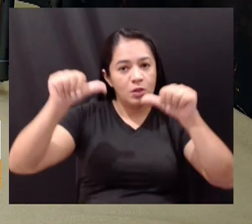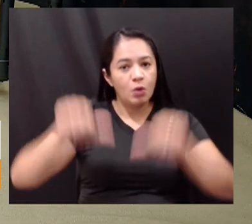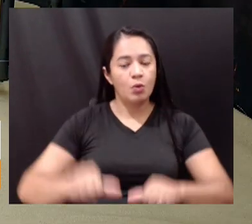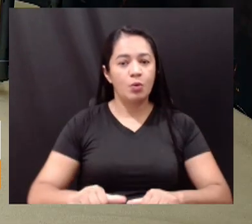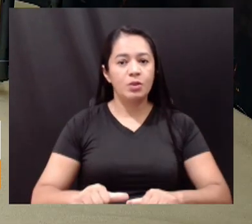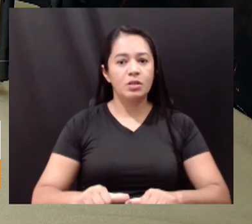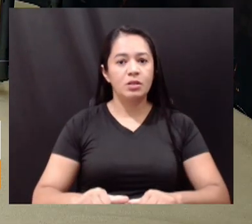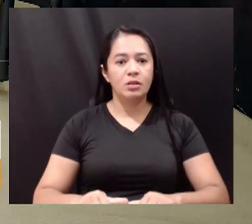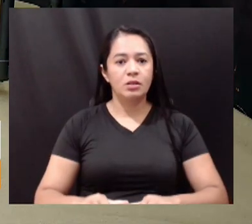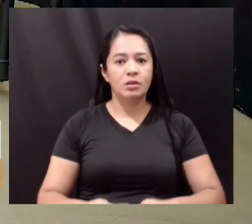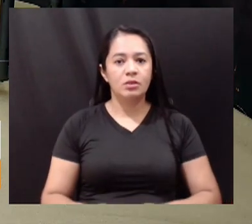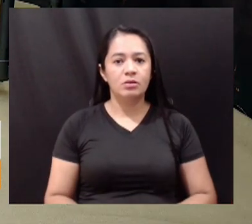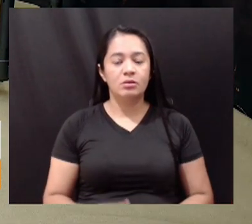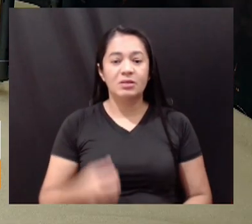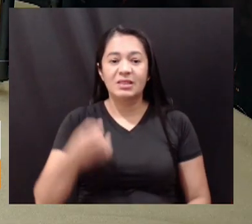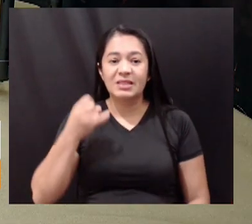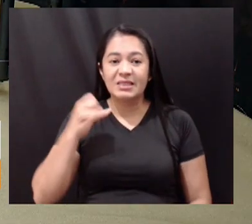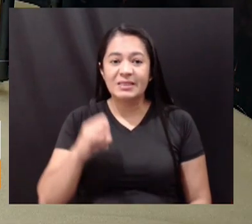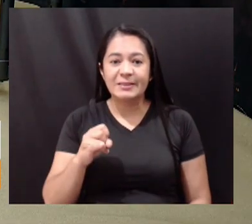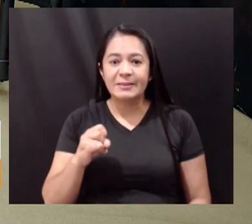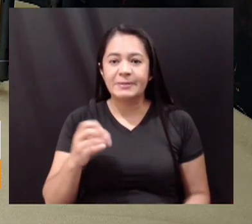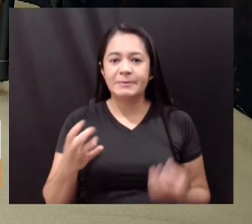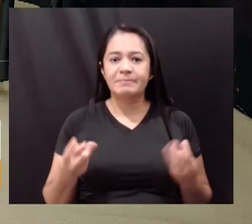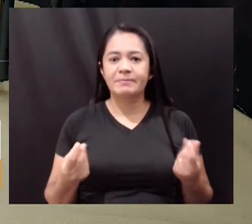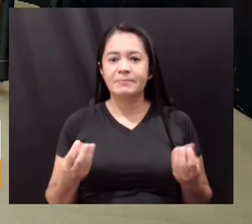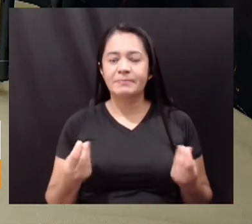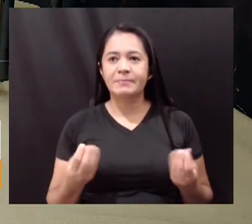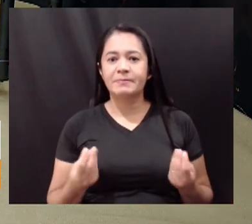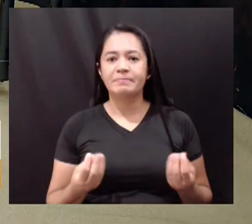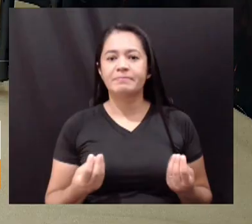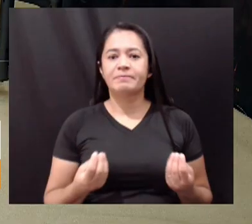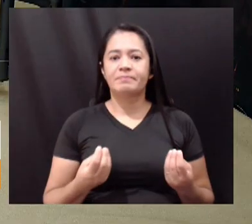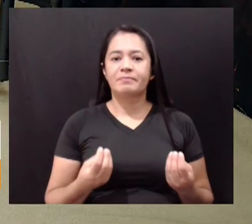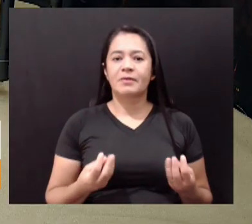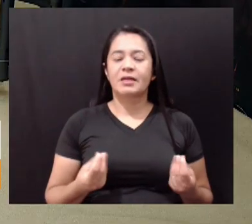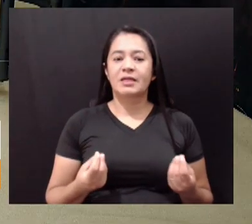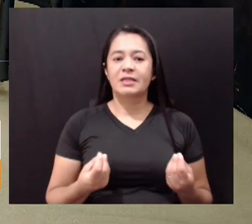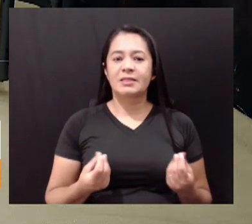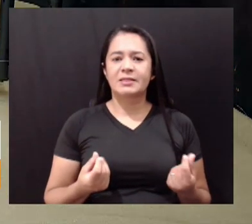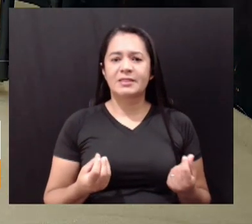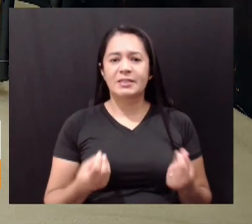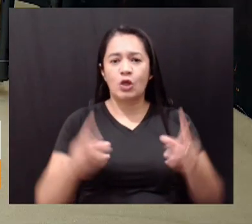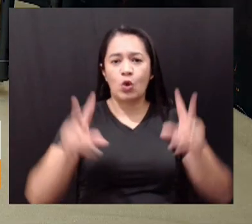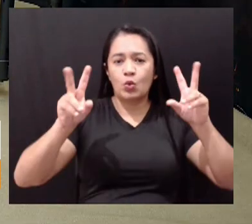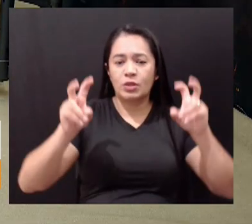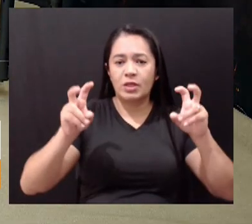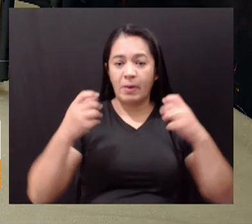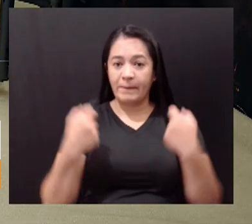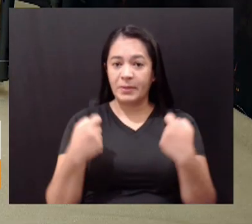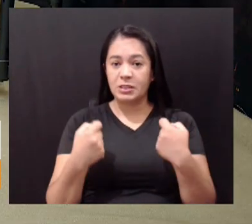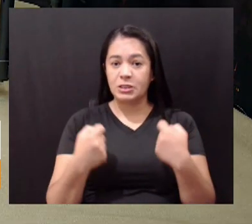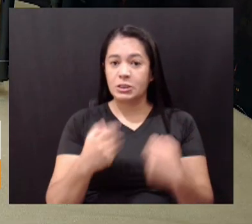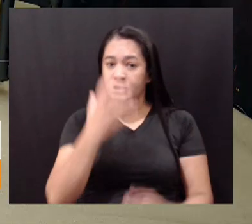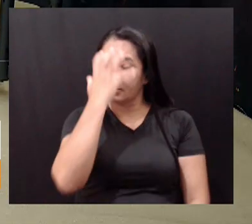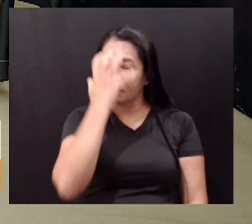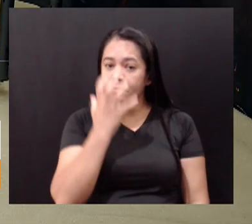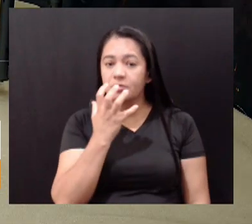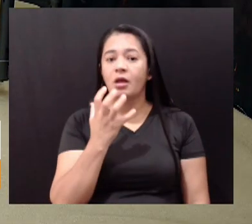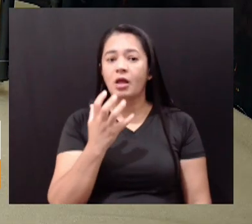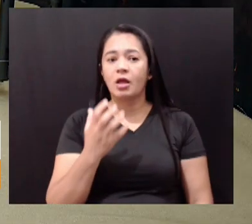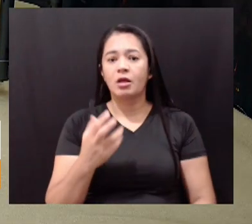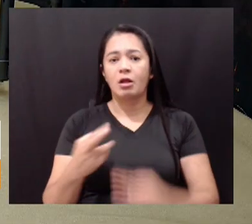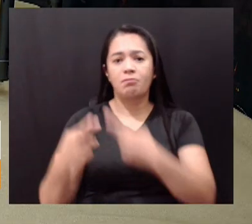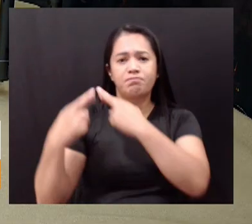o fato em si não for levado com a seriedade que ele tem, com o peso que ele tem.